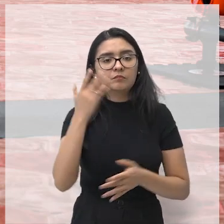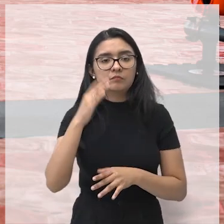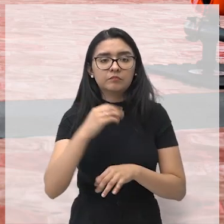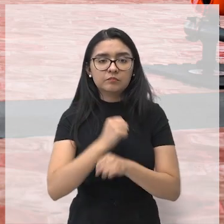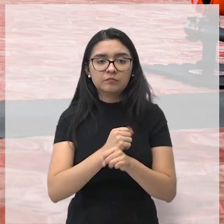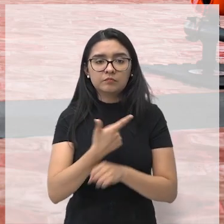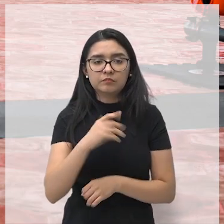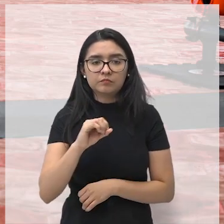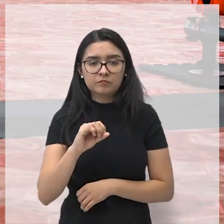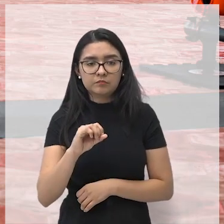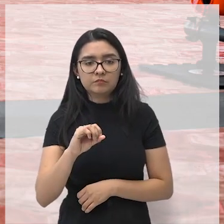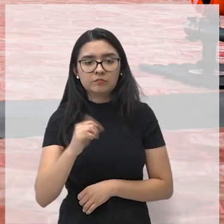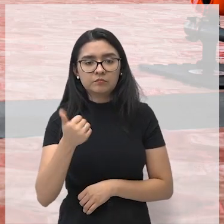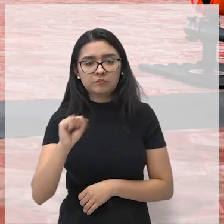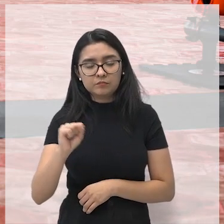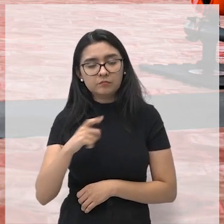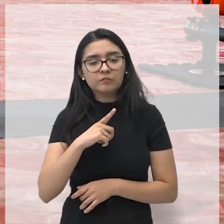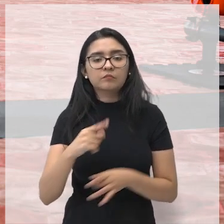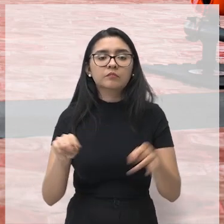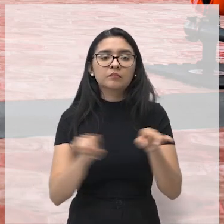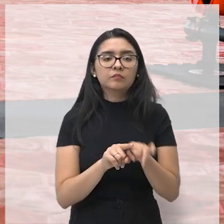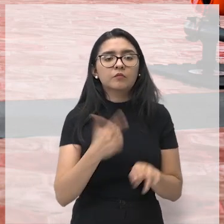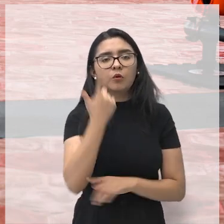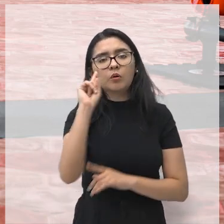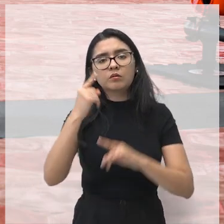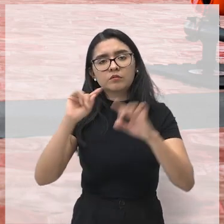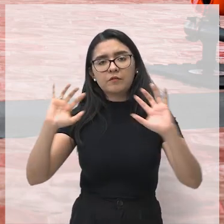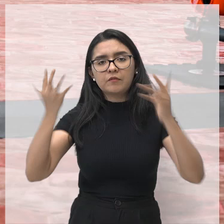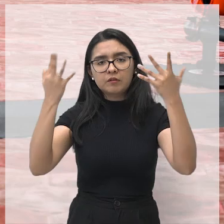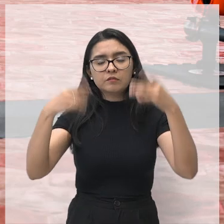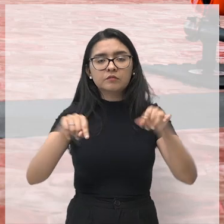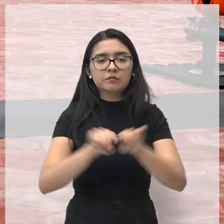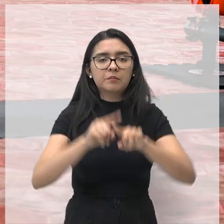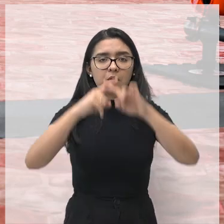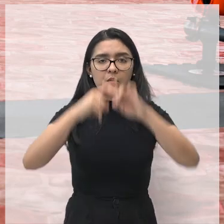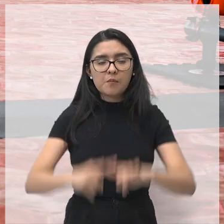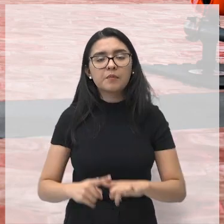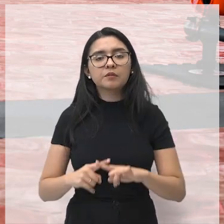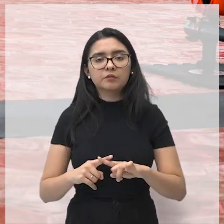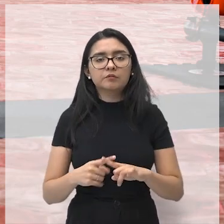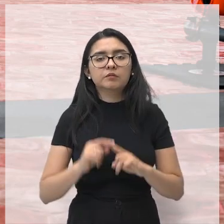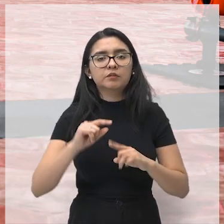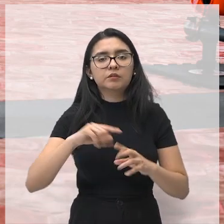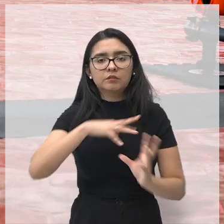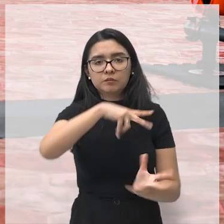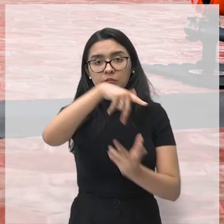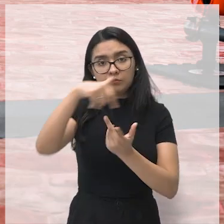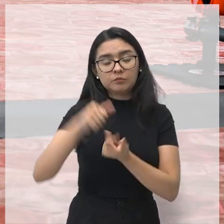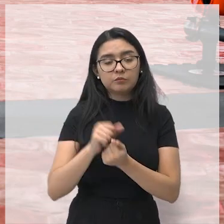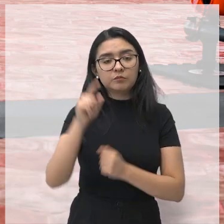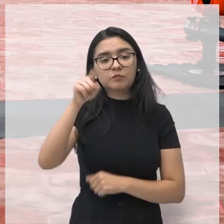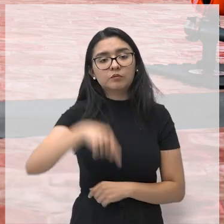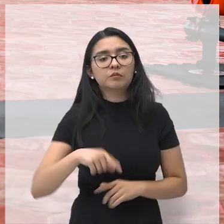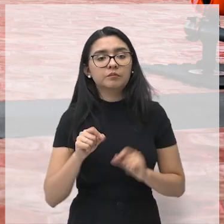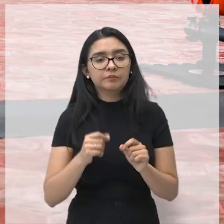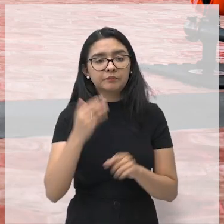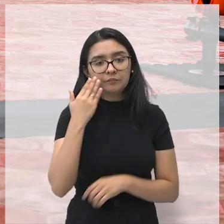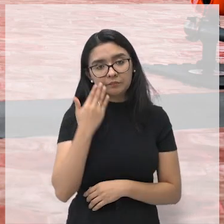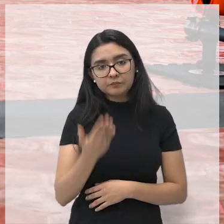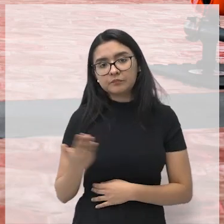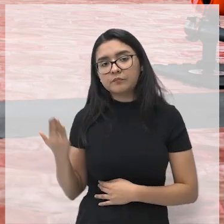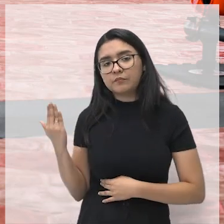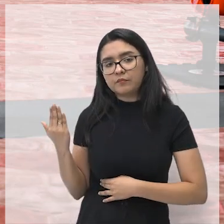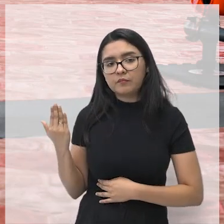em 2018. A gente tem também outros eventos, né? Outras competições aí internacionalmente conhecidas, que é o Air